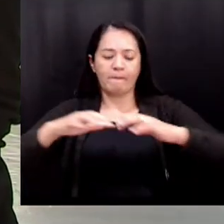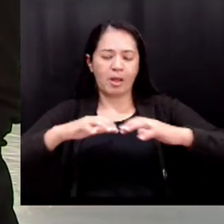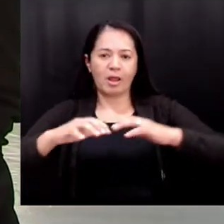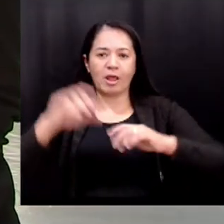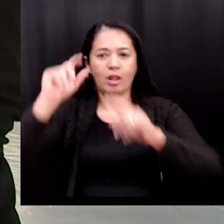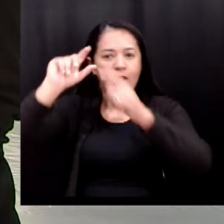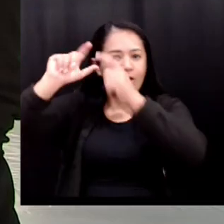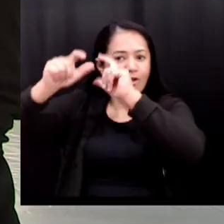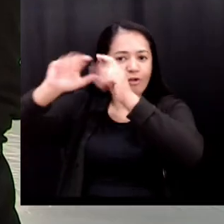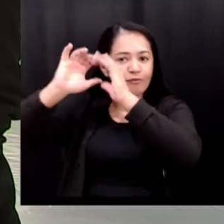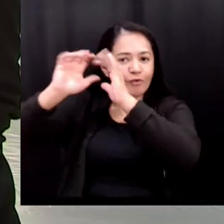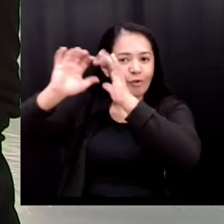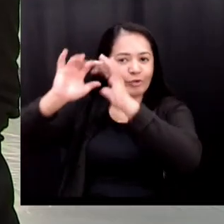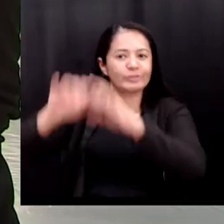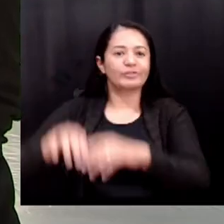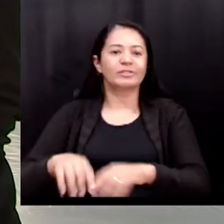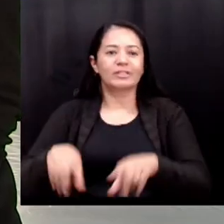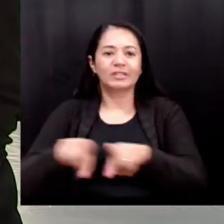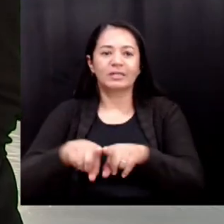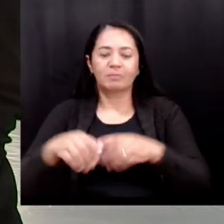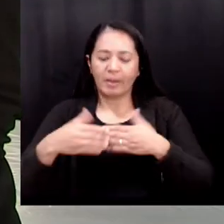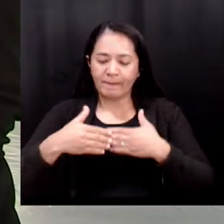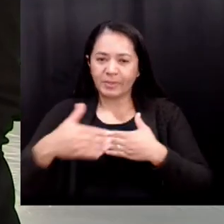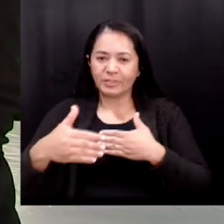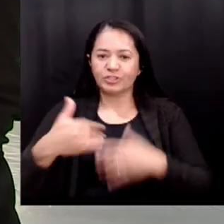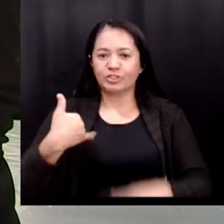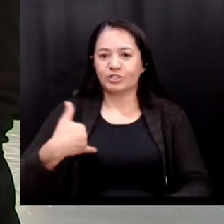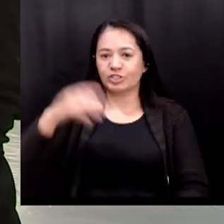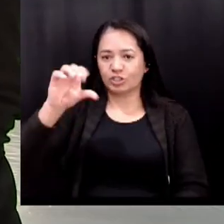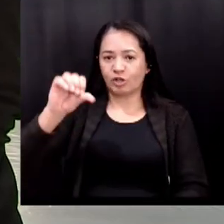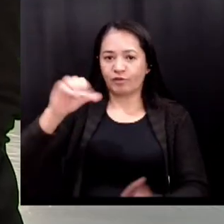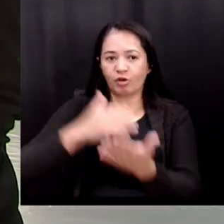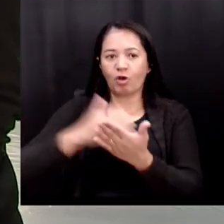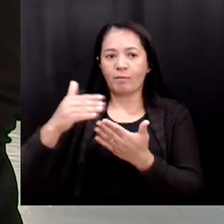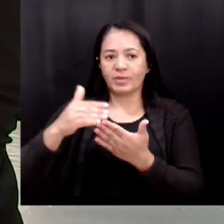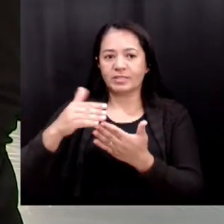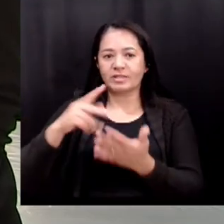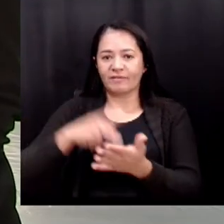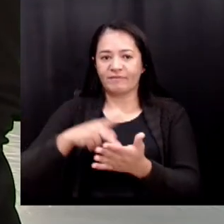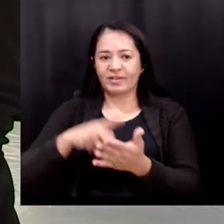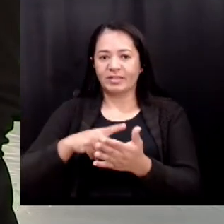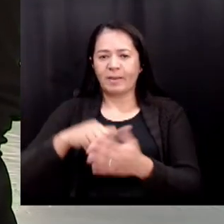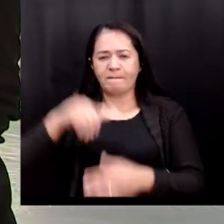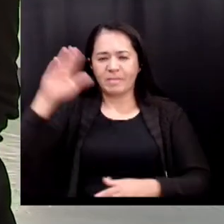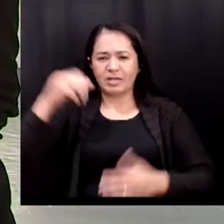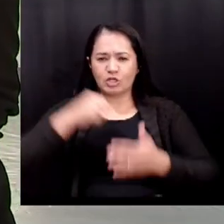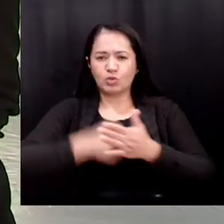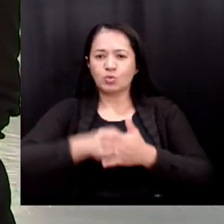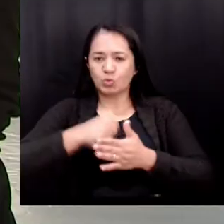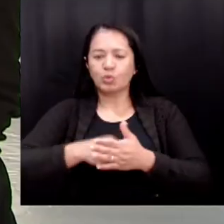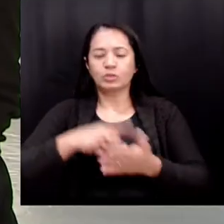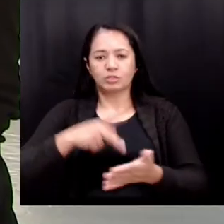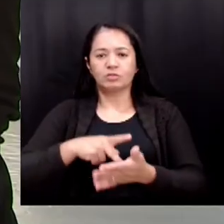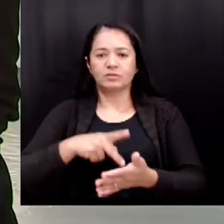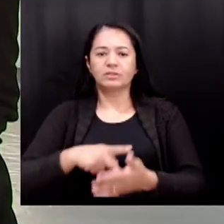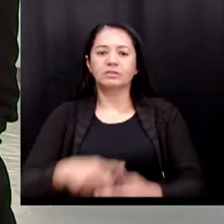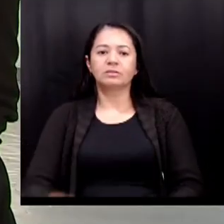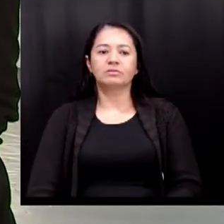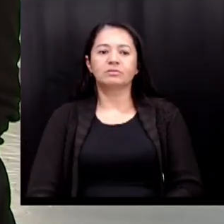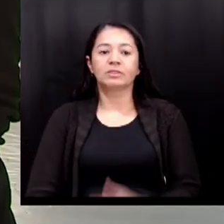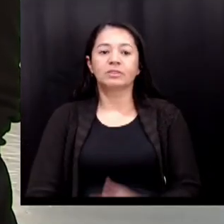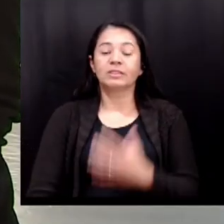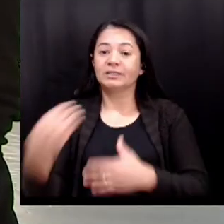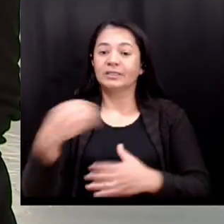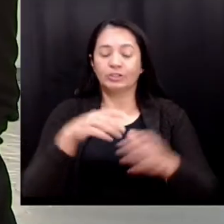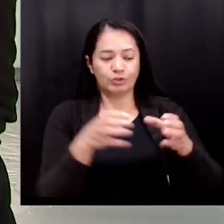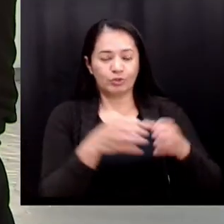dos 9 anos começa a entrar realmente no mais marcial mesmo. Então, dentro da turma das crianças tem muita coisa